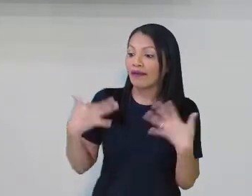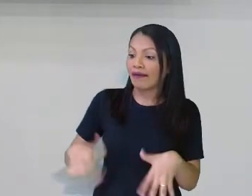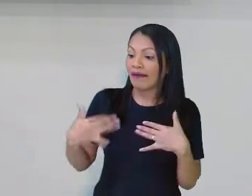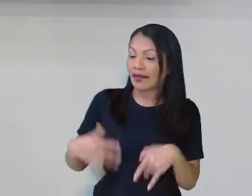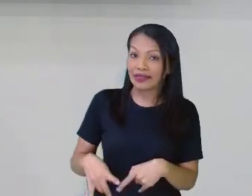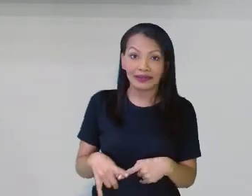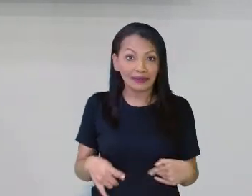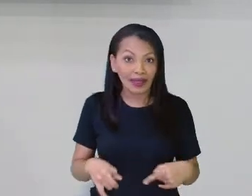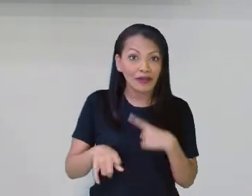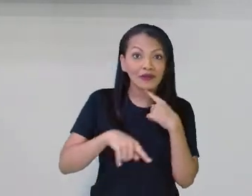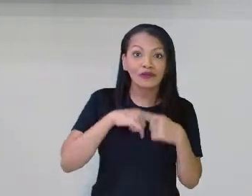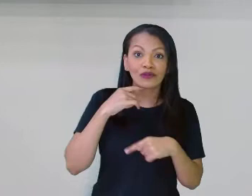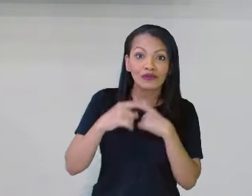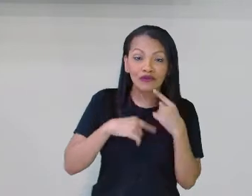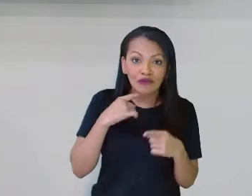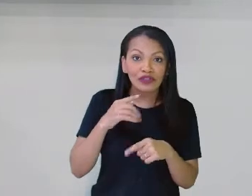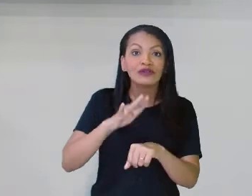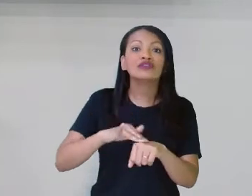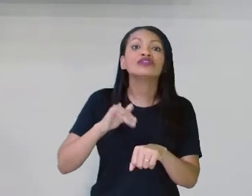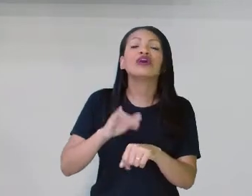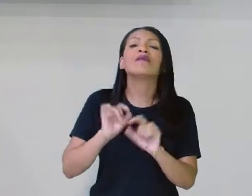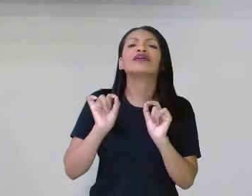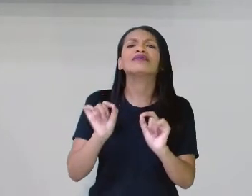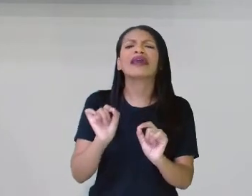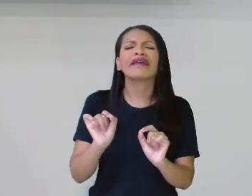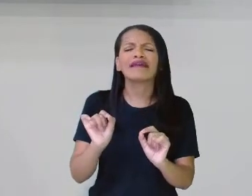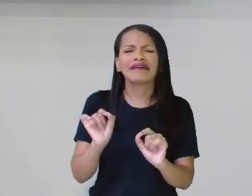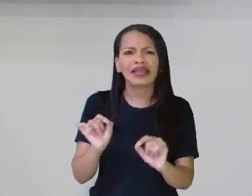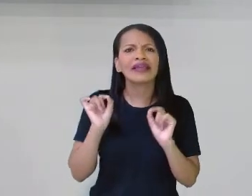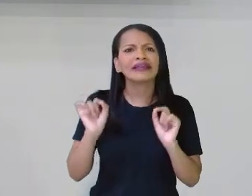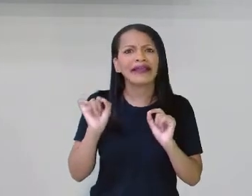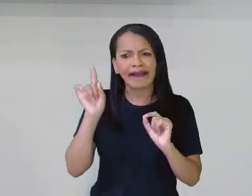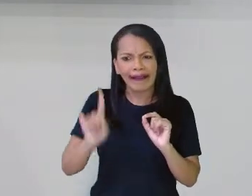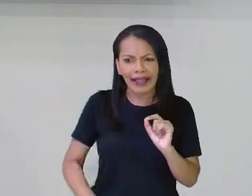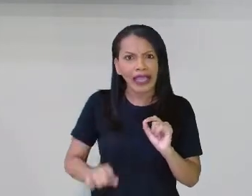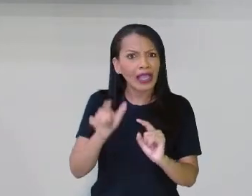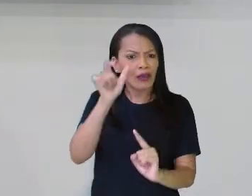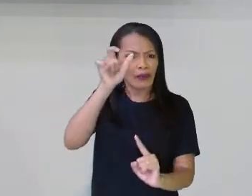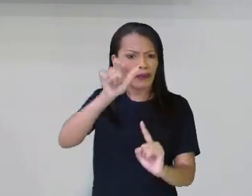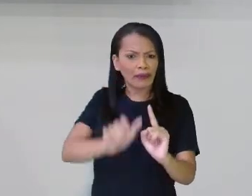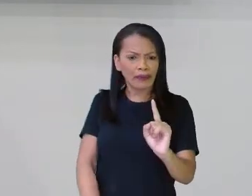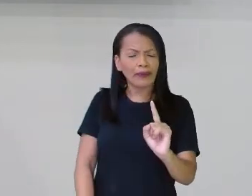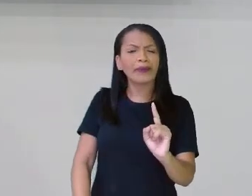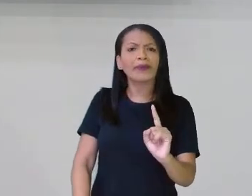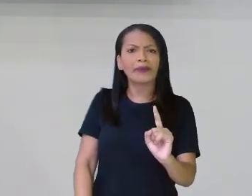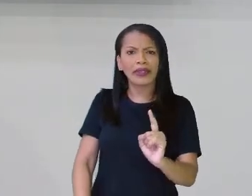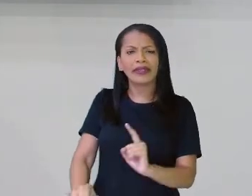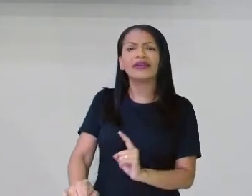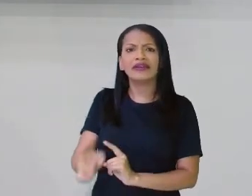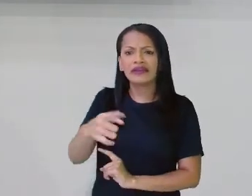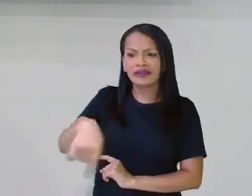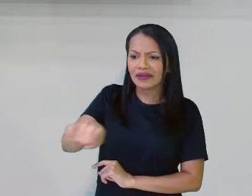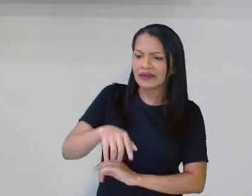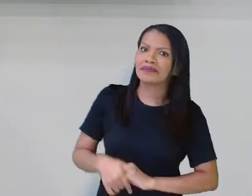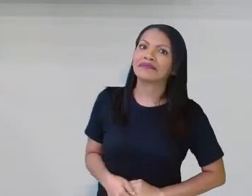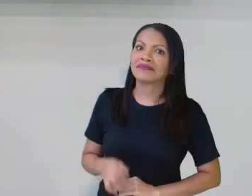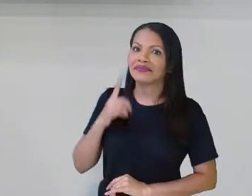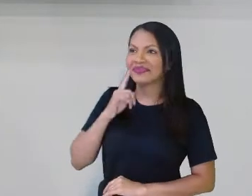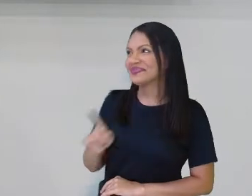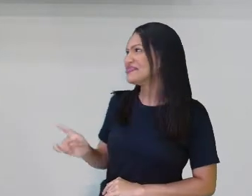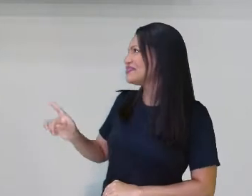mas duvido que não tenham chamado ainda ele, porque ele é a estrela da manhã. Carijó, você está aí? Ah,